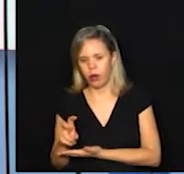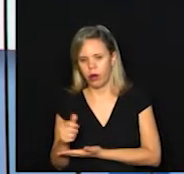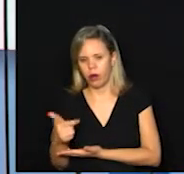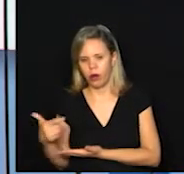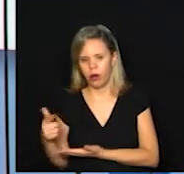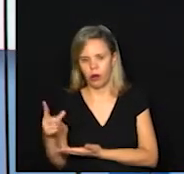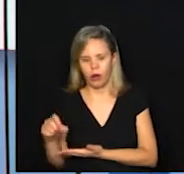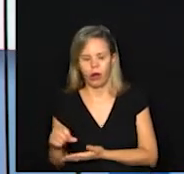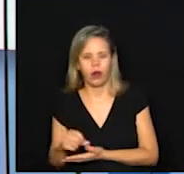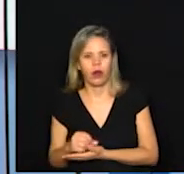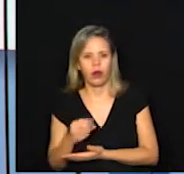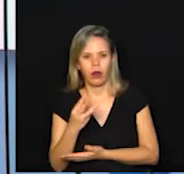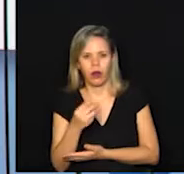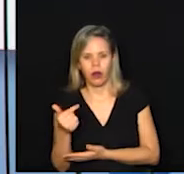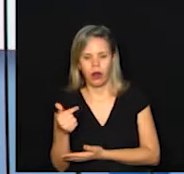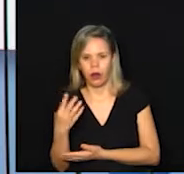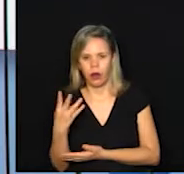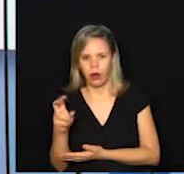3245-21-1219, vou repetir,